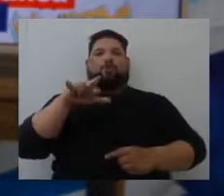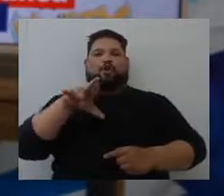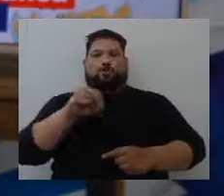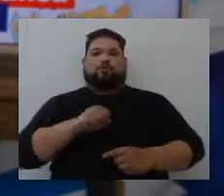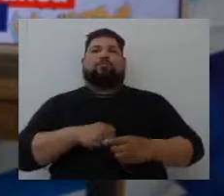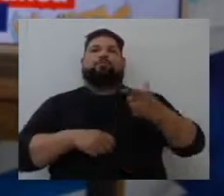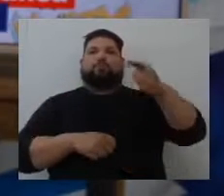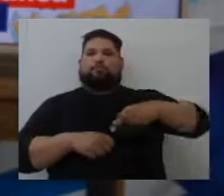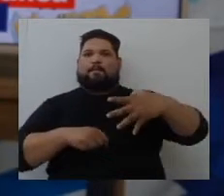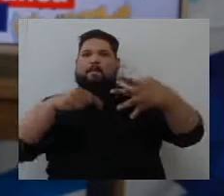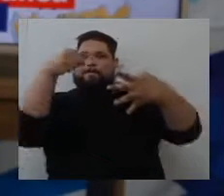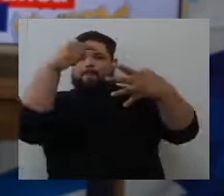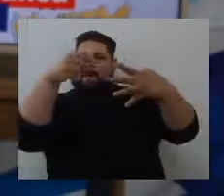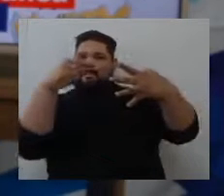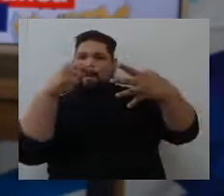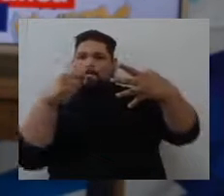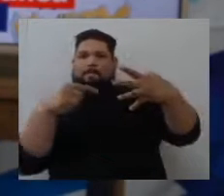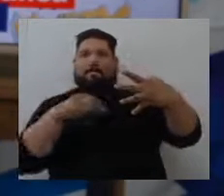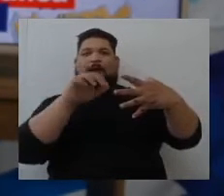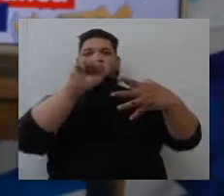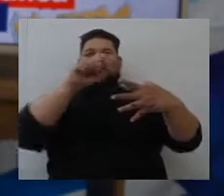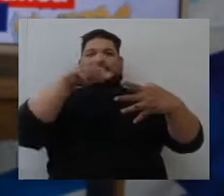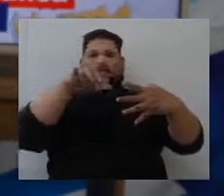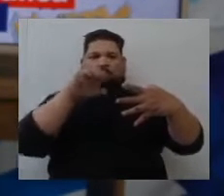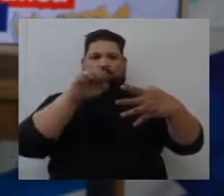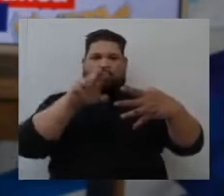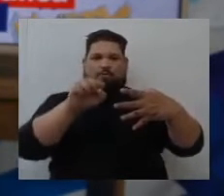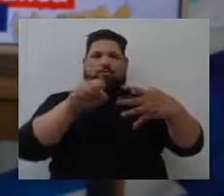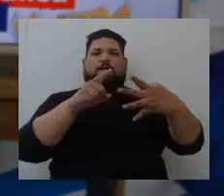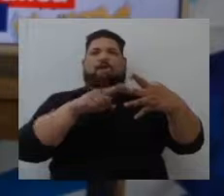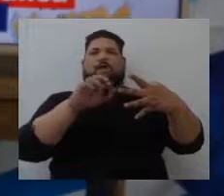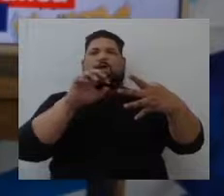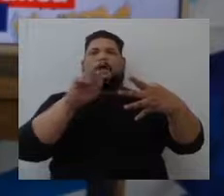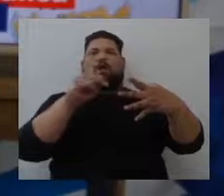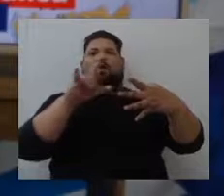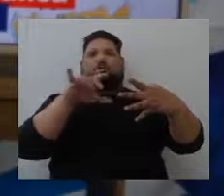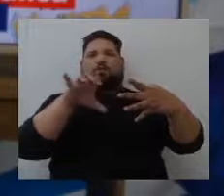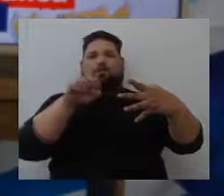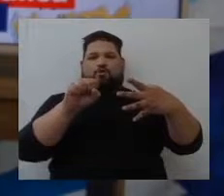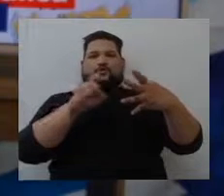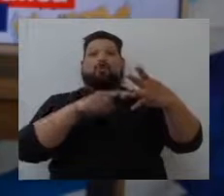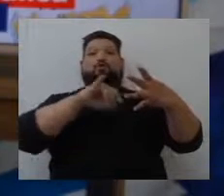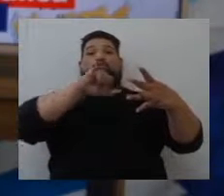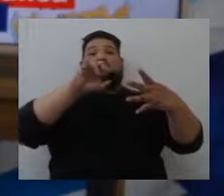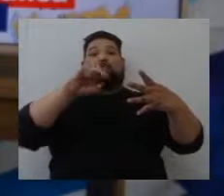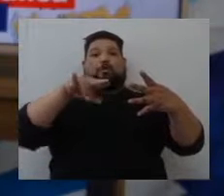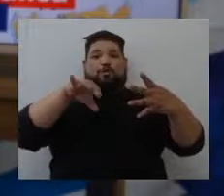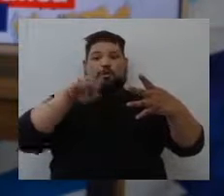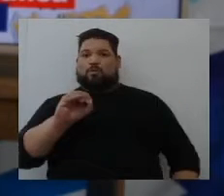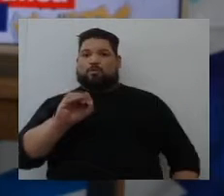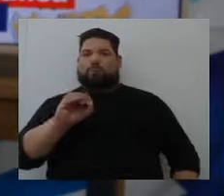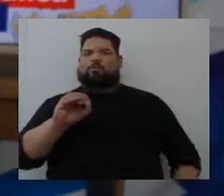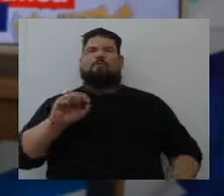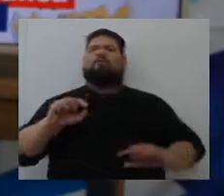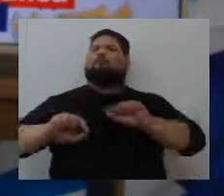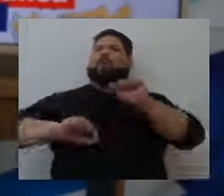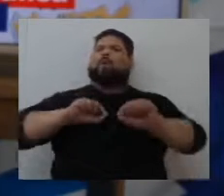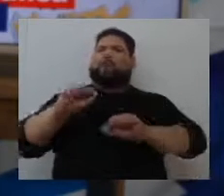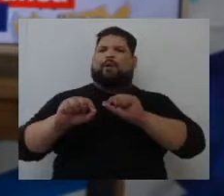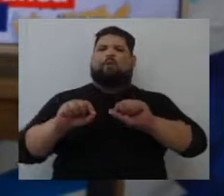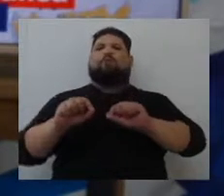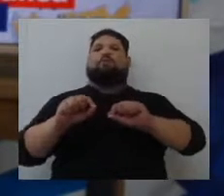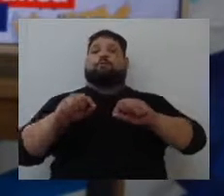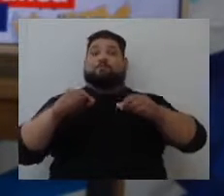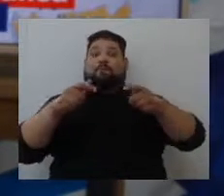aqueus, eólios, jônios e mais tarde os dórios. Grandes